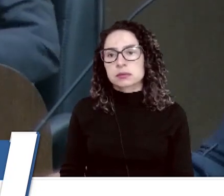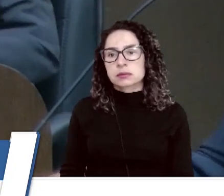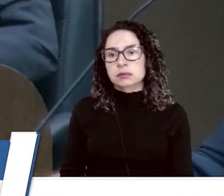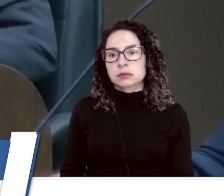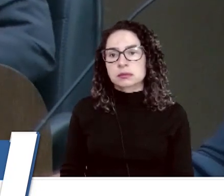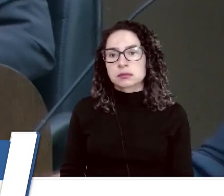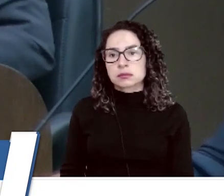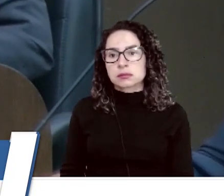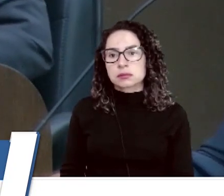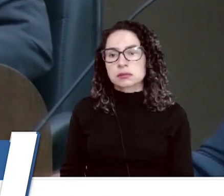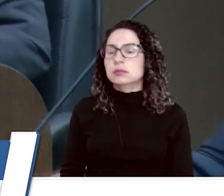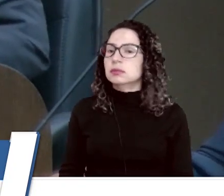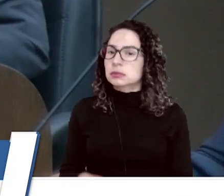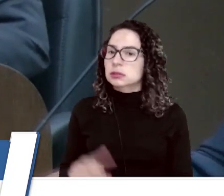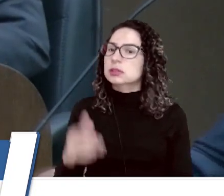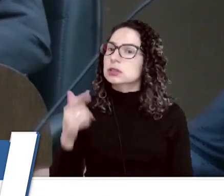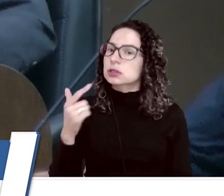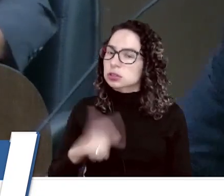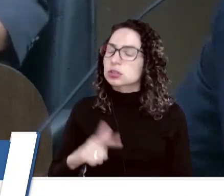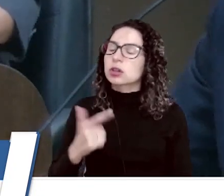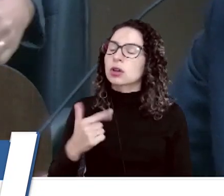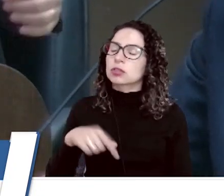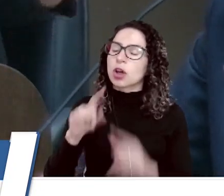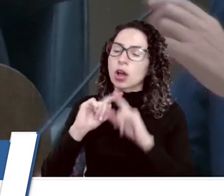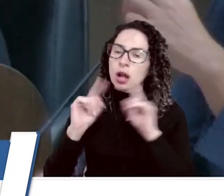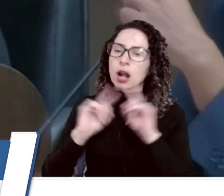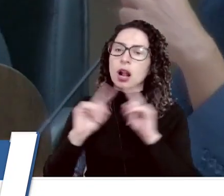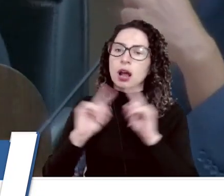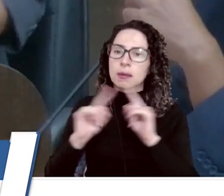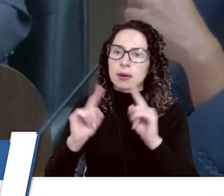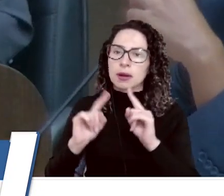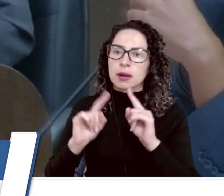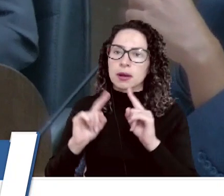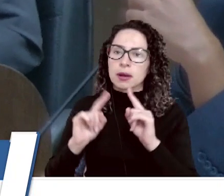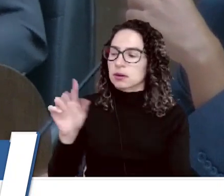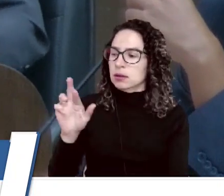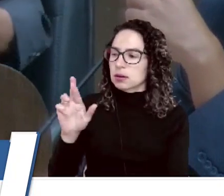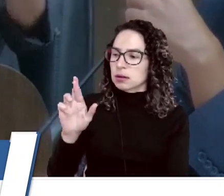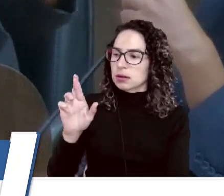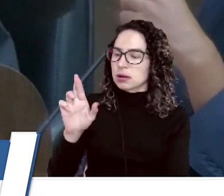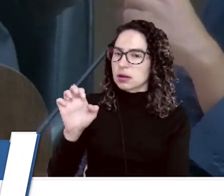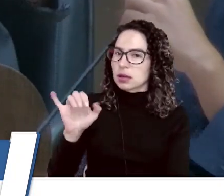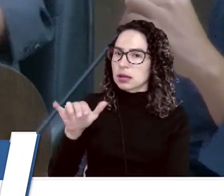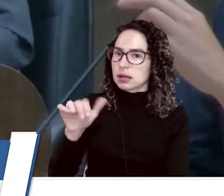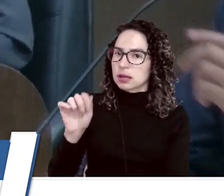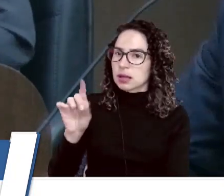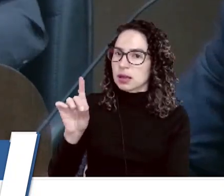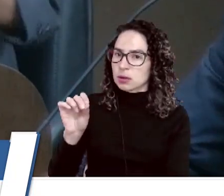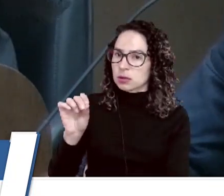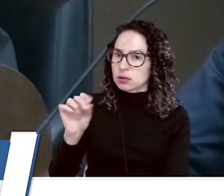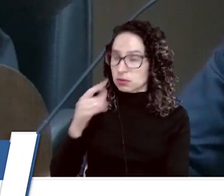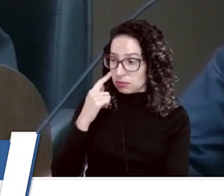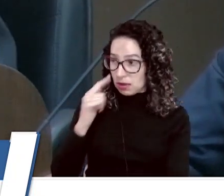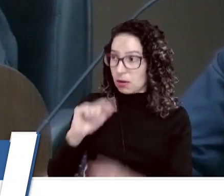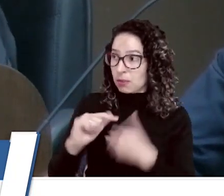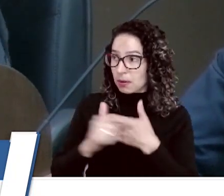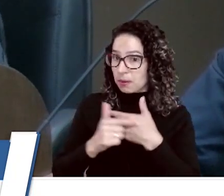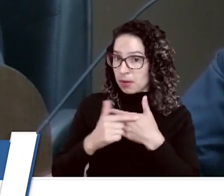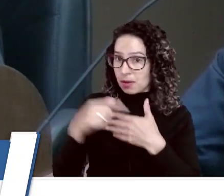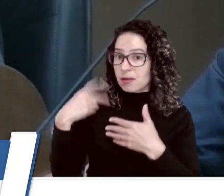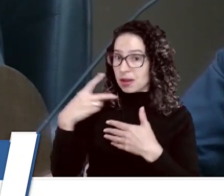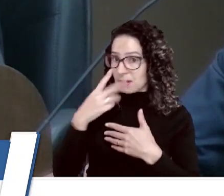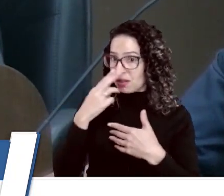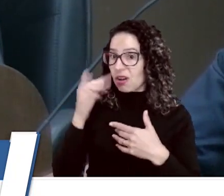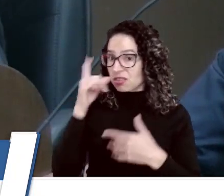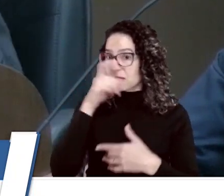fica aí mais uma vez a nossa reclamação. E o Reinaldo que está aqui, ó, Reinaldo, está vendo como é que o papel de um vereador é tão difícil, que às vezes